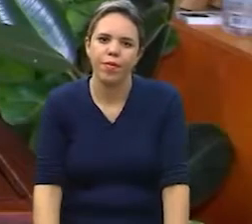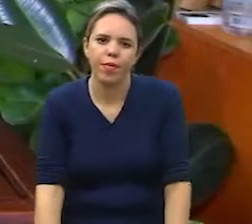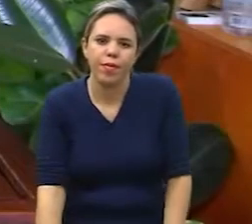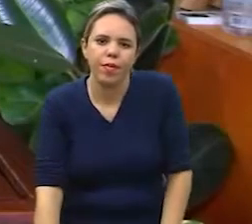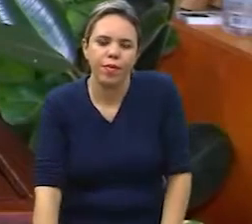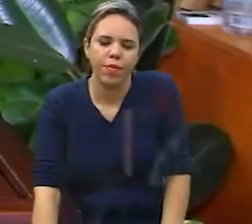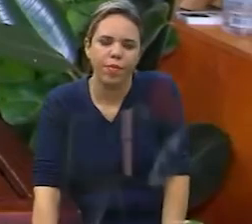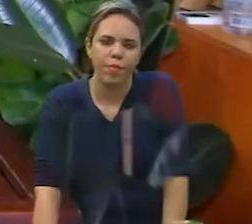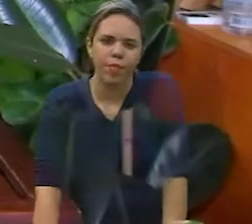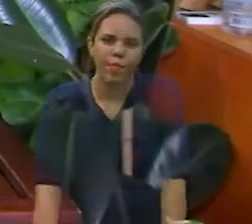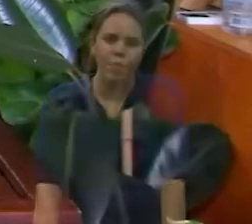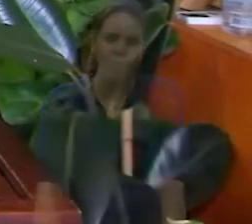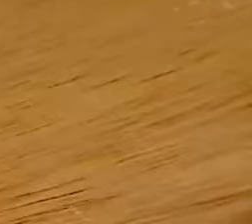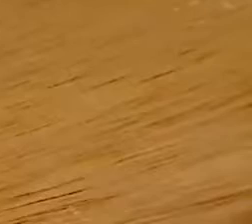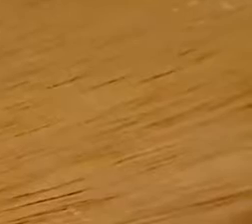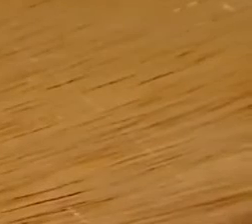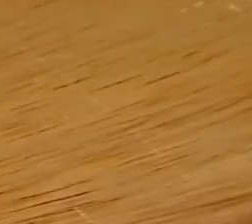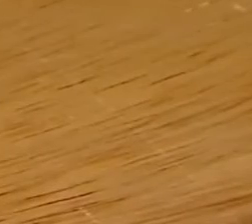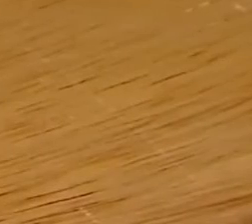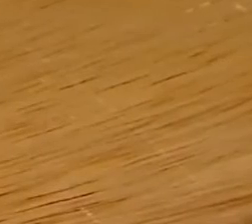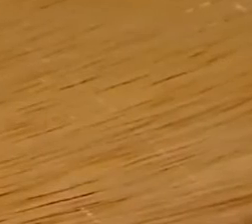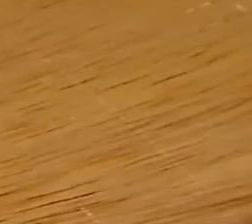tchau.